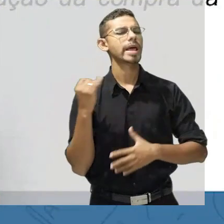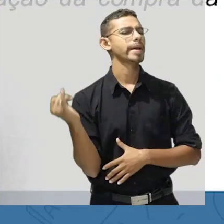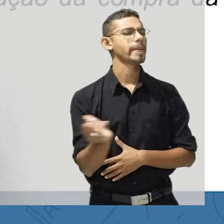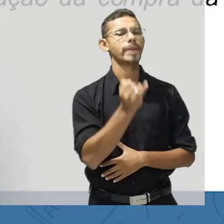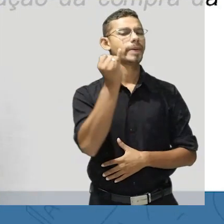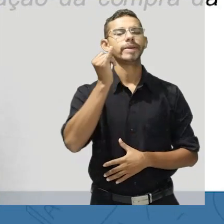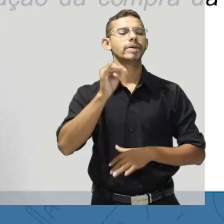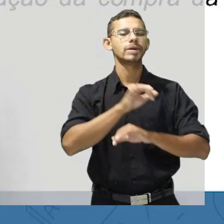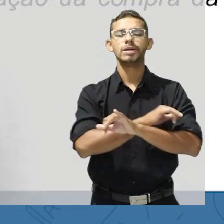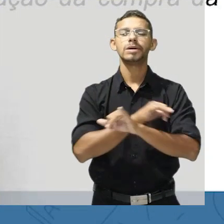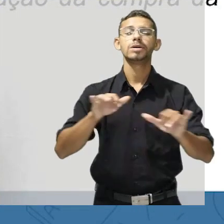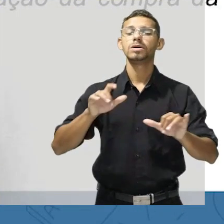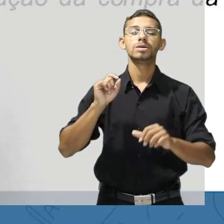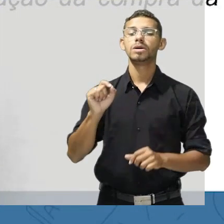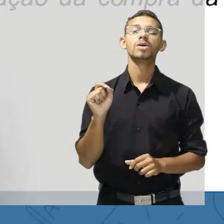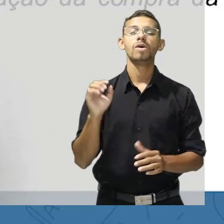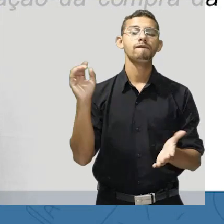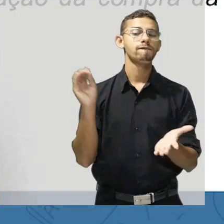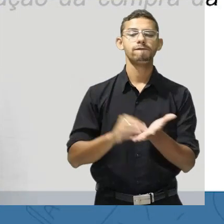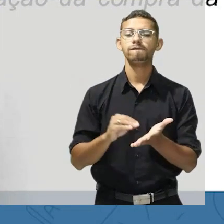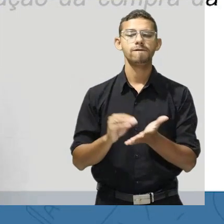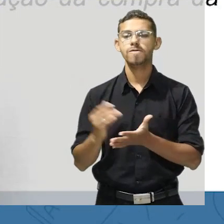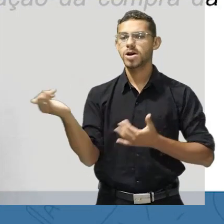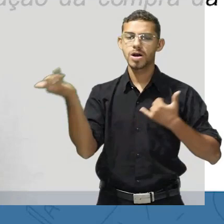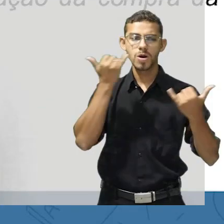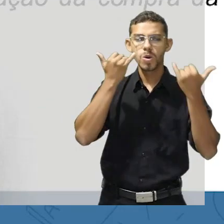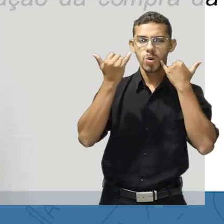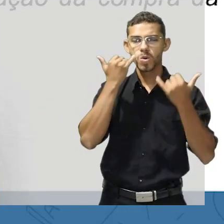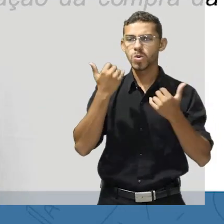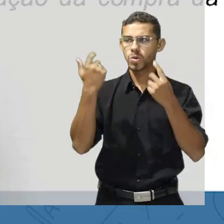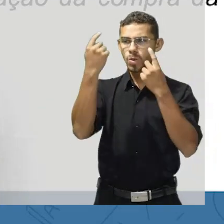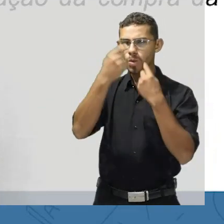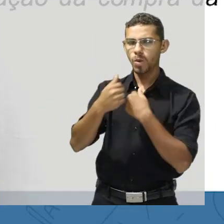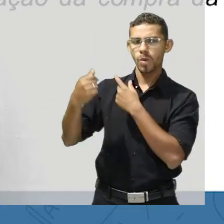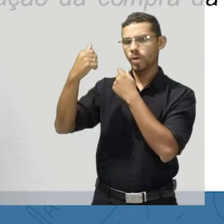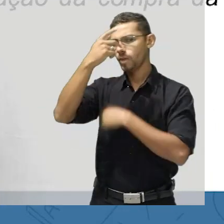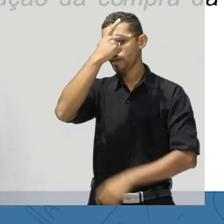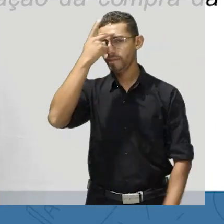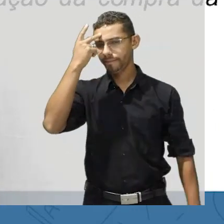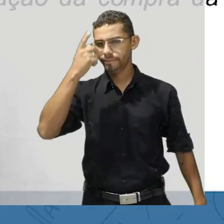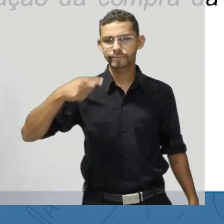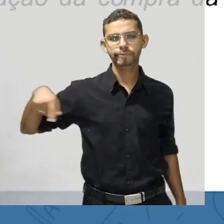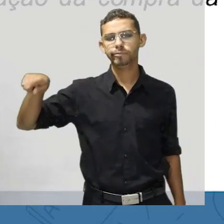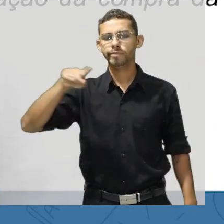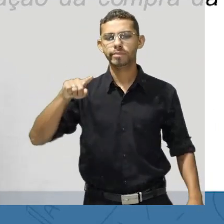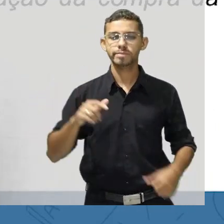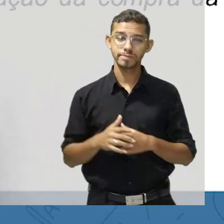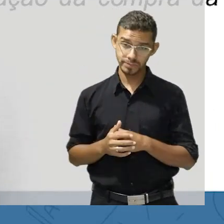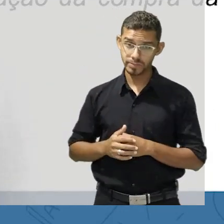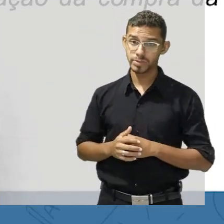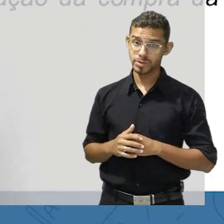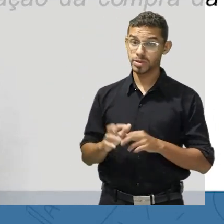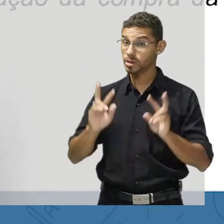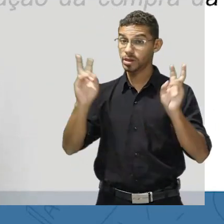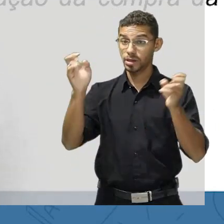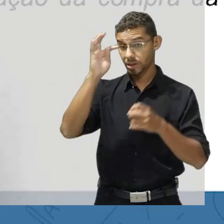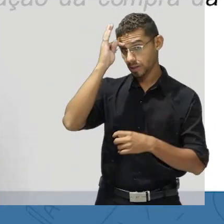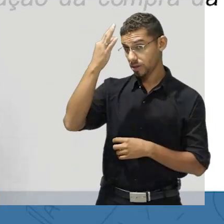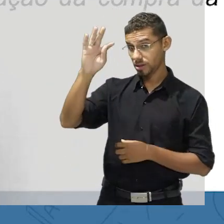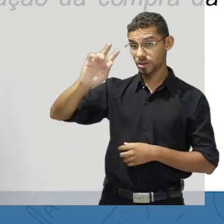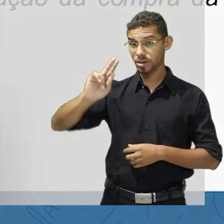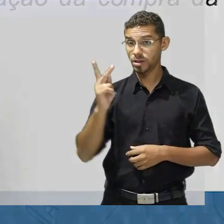um efeito que a falta de informação possui na manipulação das pessoas consoante a teoria do hábito